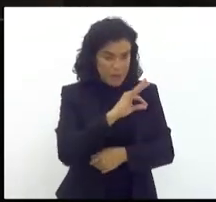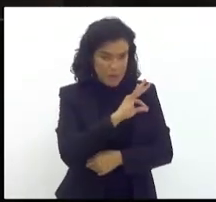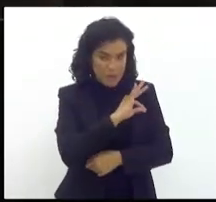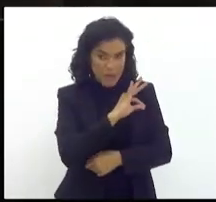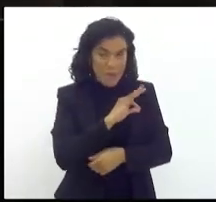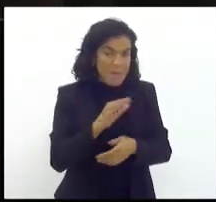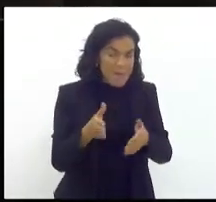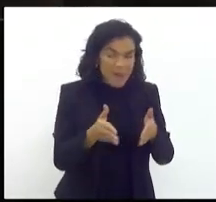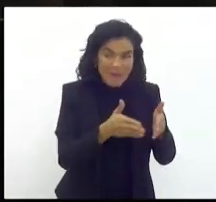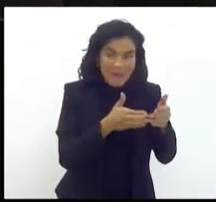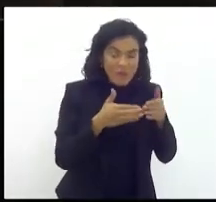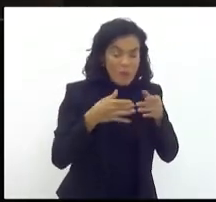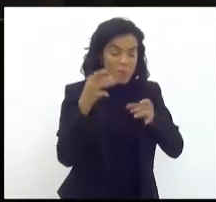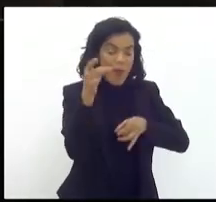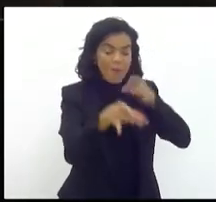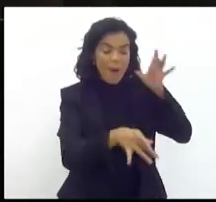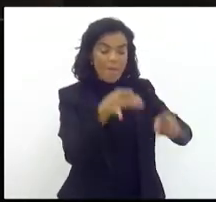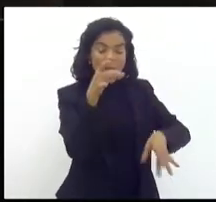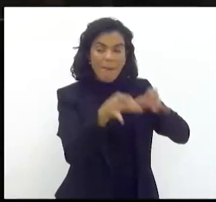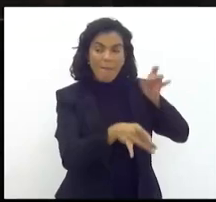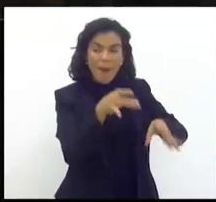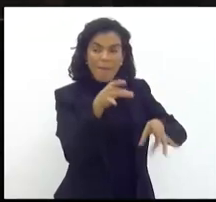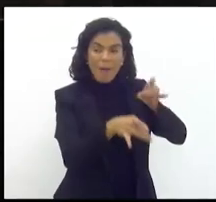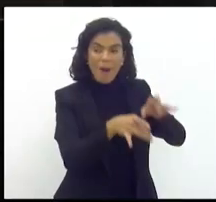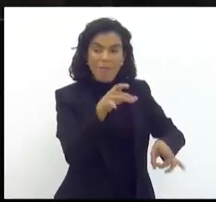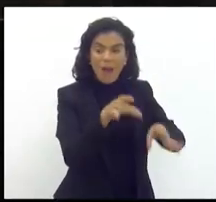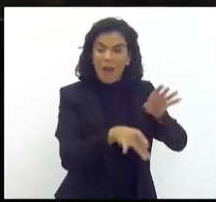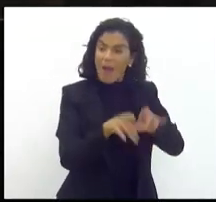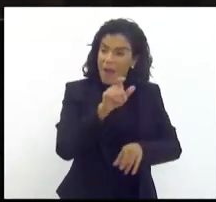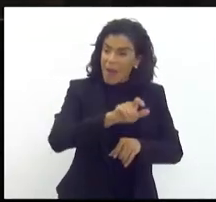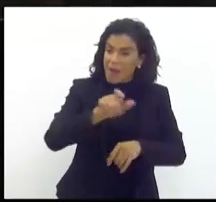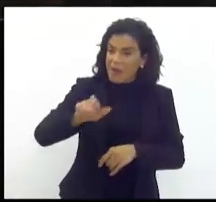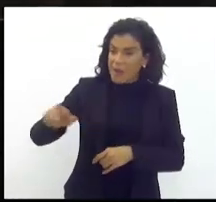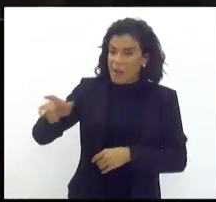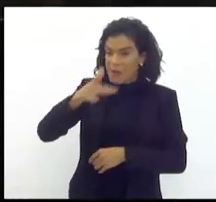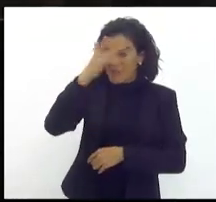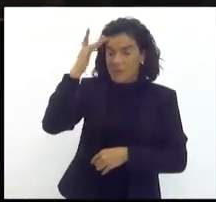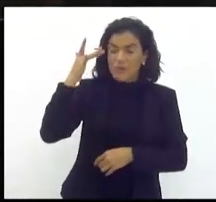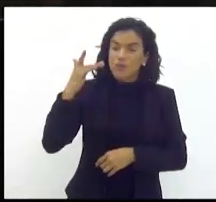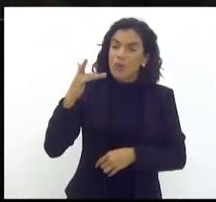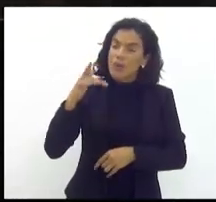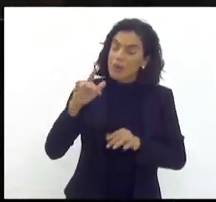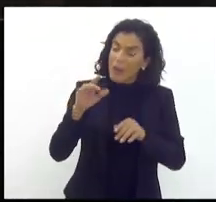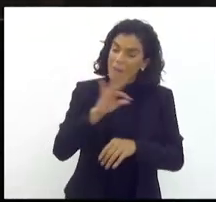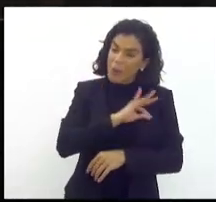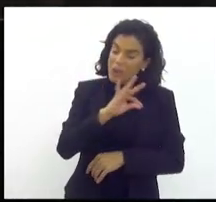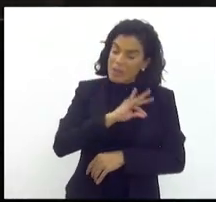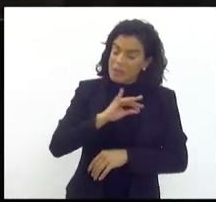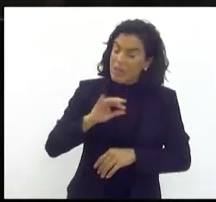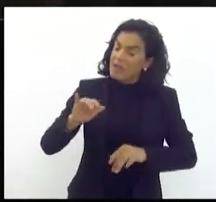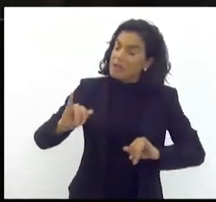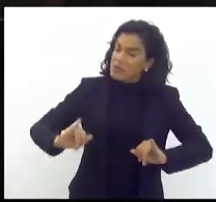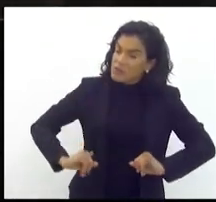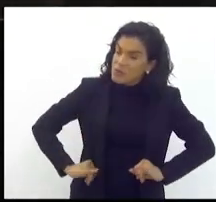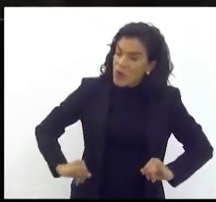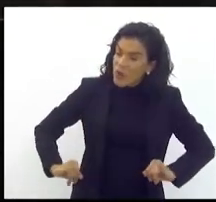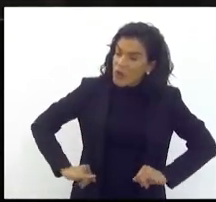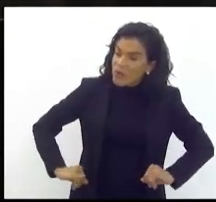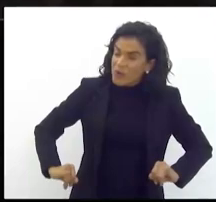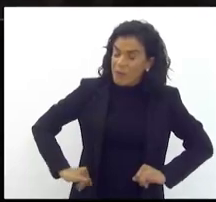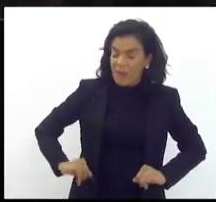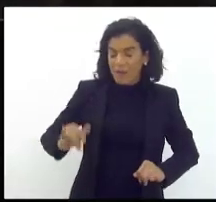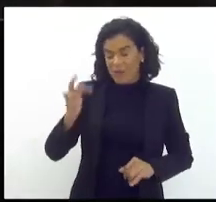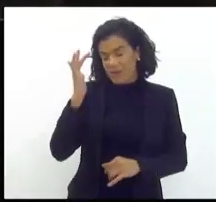pedidos para sair é justamente de pessoas em sofrimento mental na saúde na sua